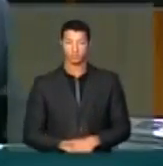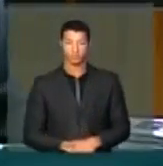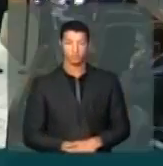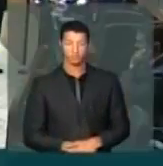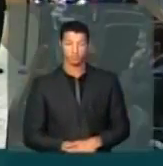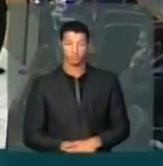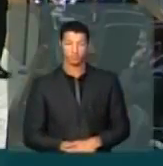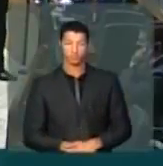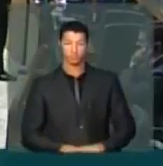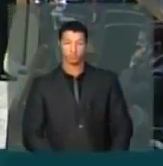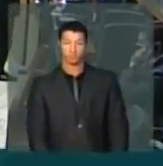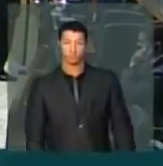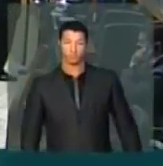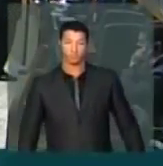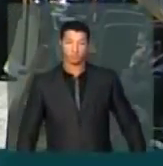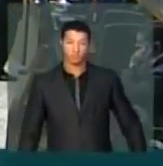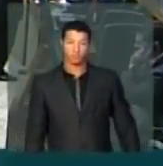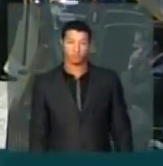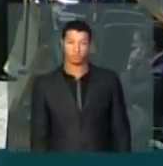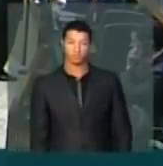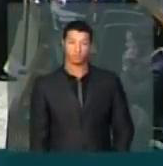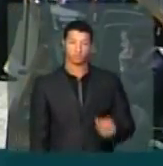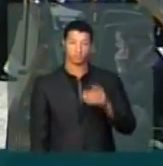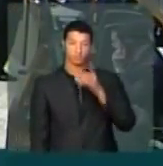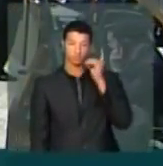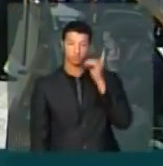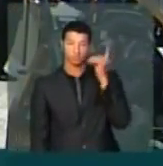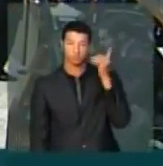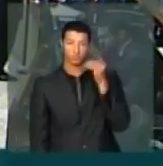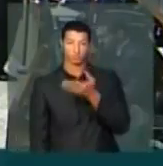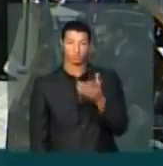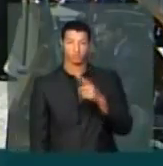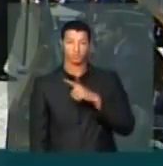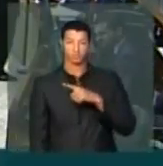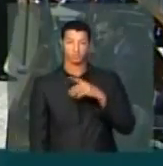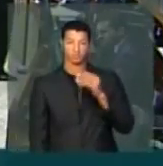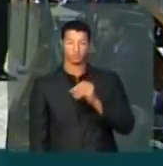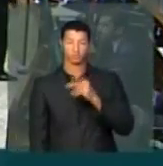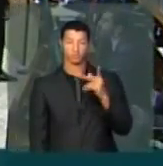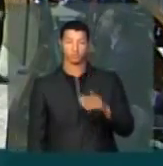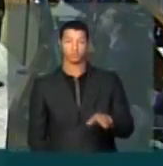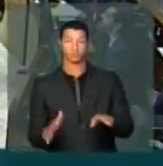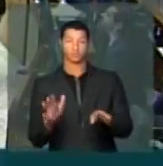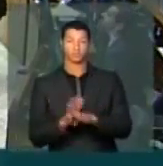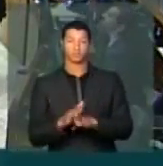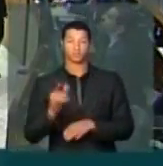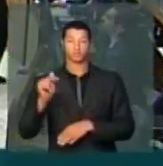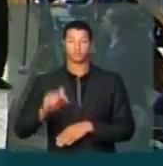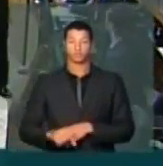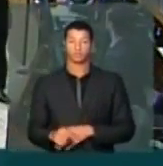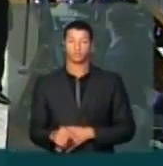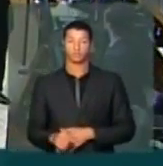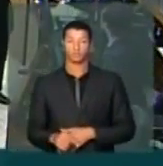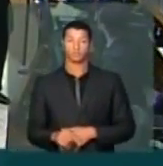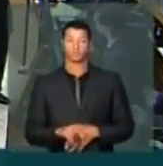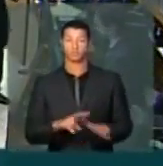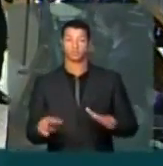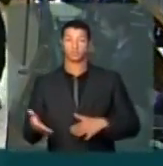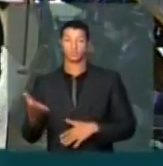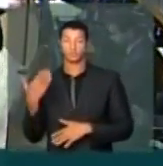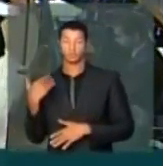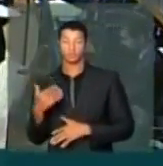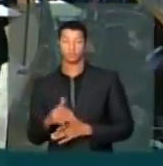Senhor presidente, senhoras deputadas e senhores deputados, tive a oportunidade de chegar na semana próxima